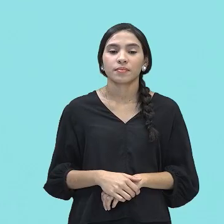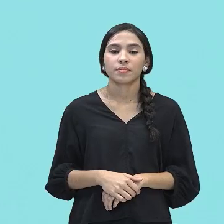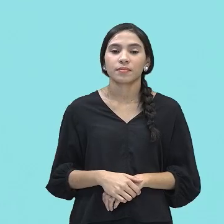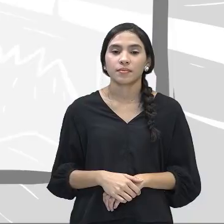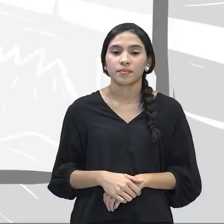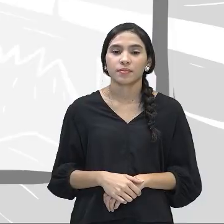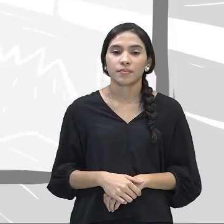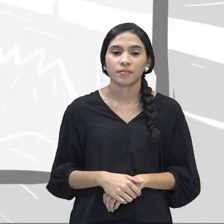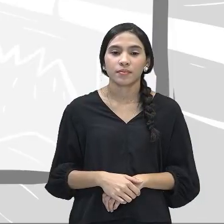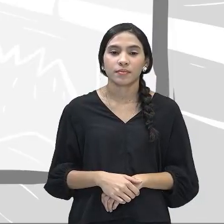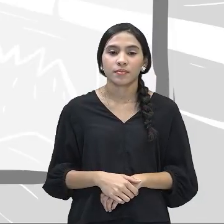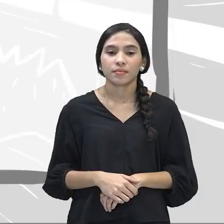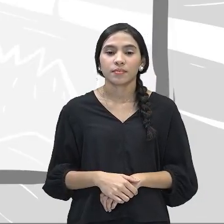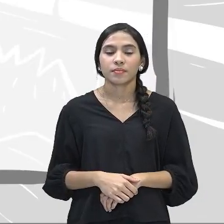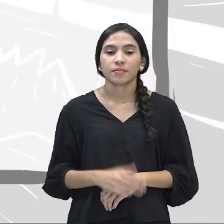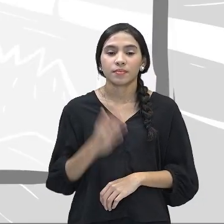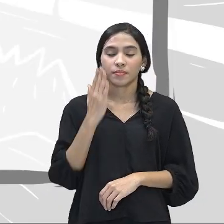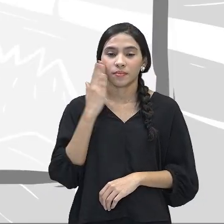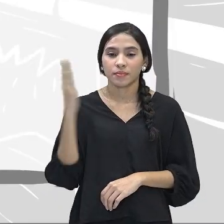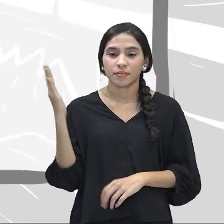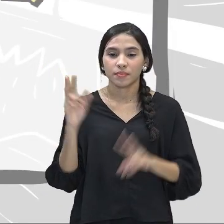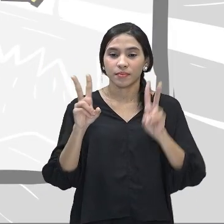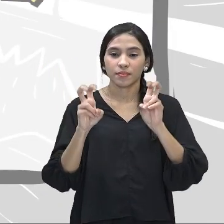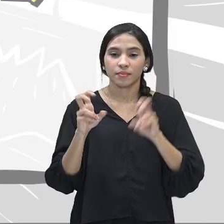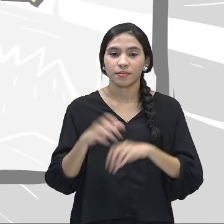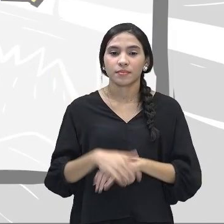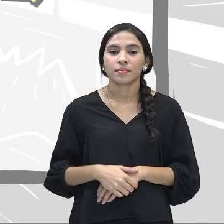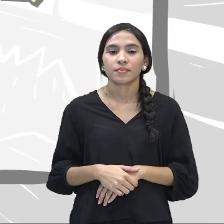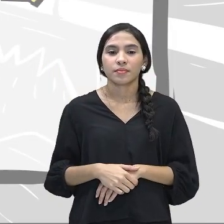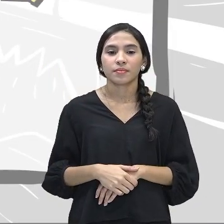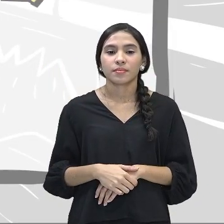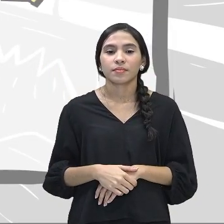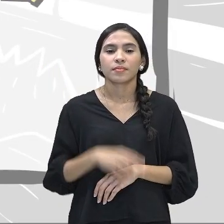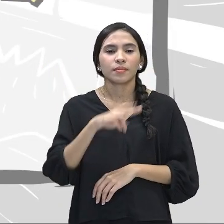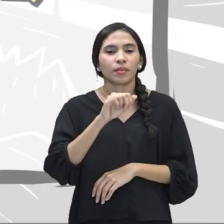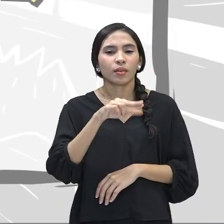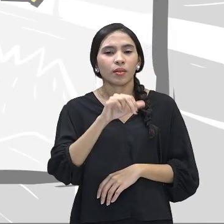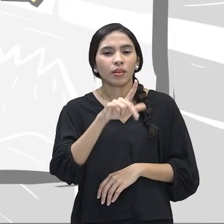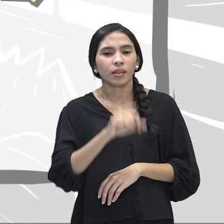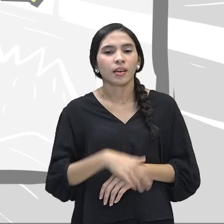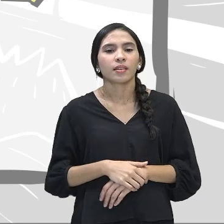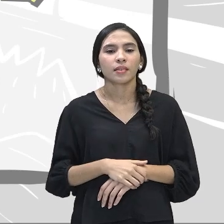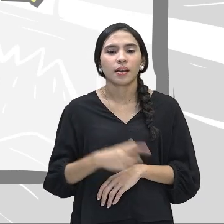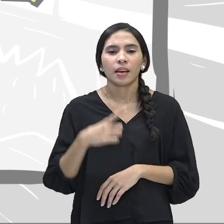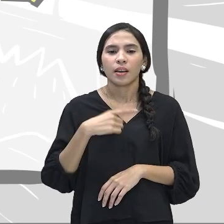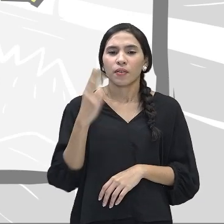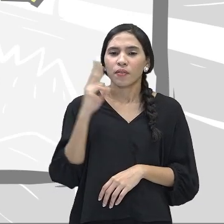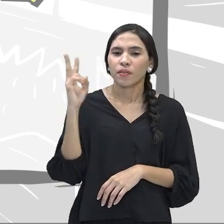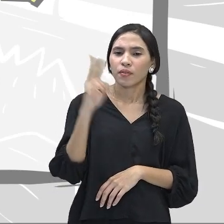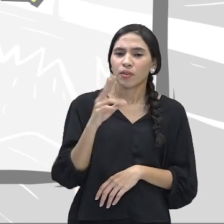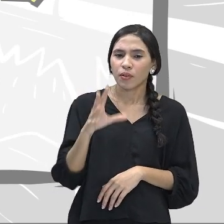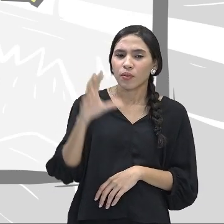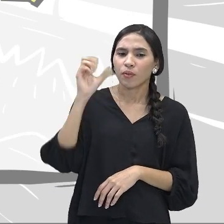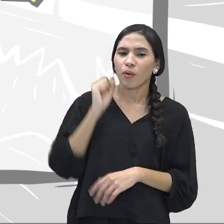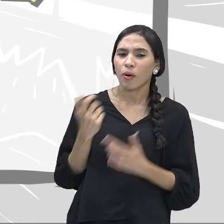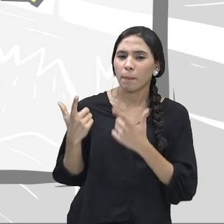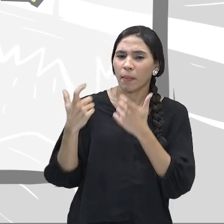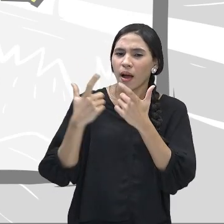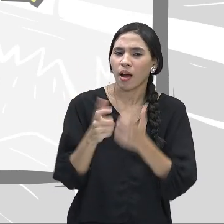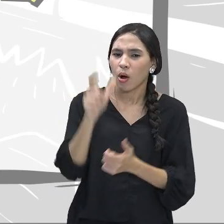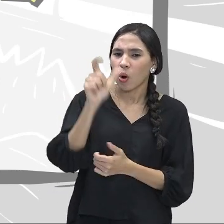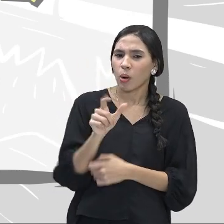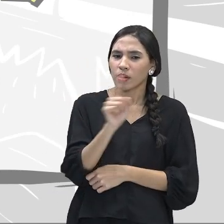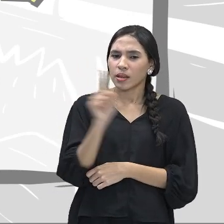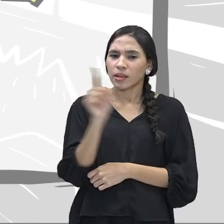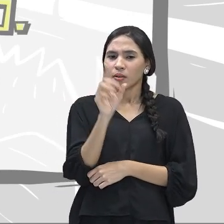escritor. Grande Sertão Veredas. Nonada. Tiros que o senhor ouviu foram de briga de homem não,